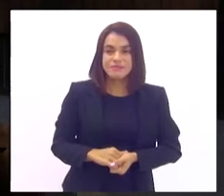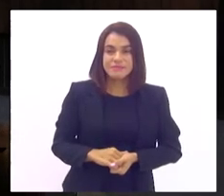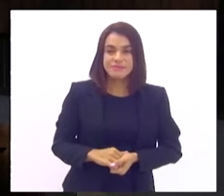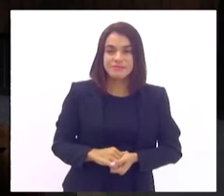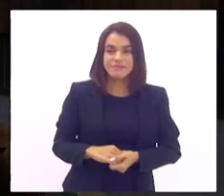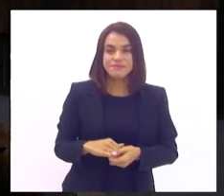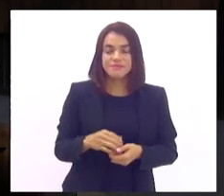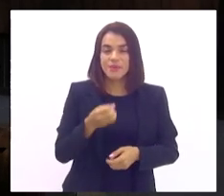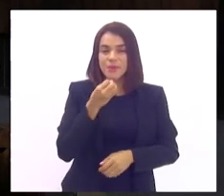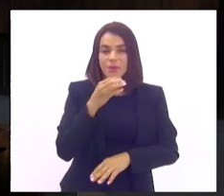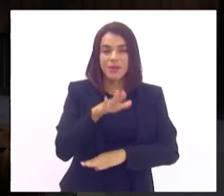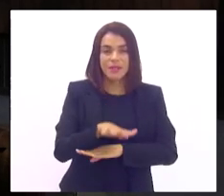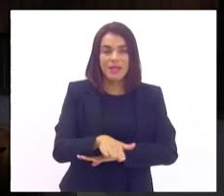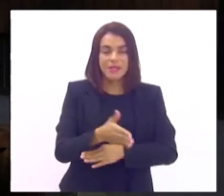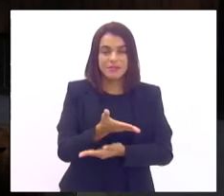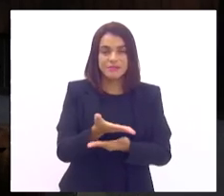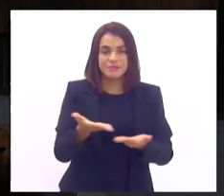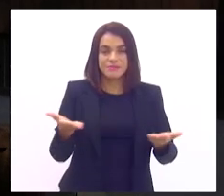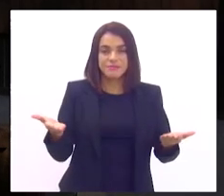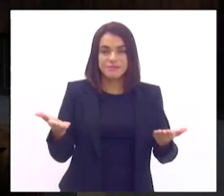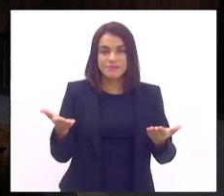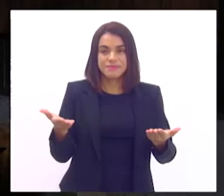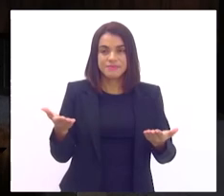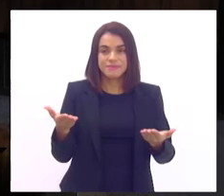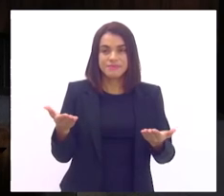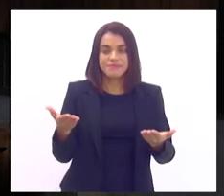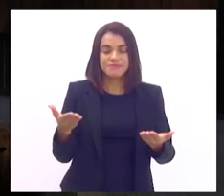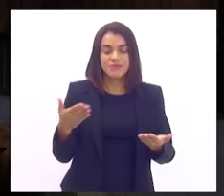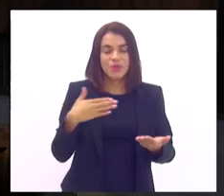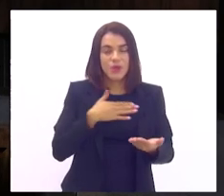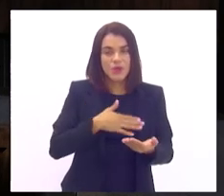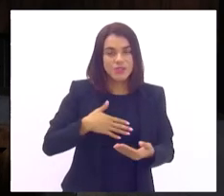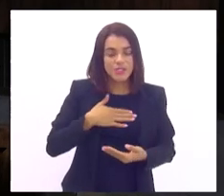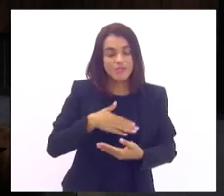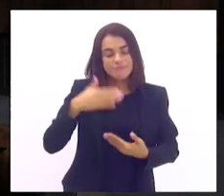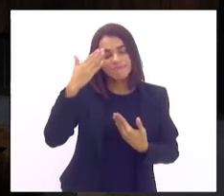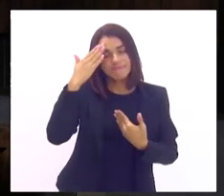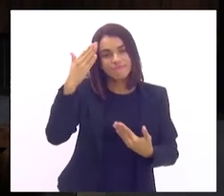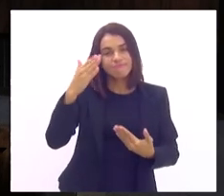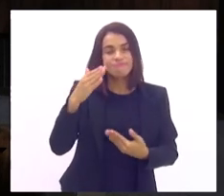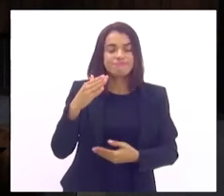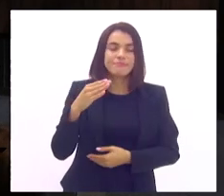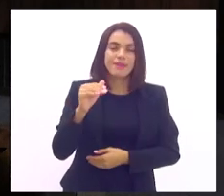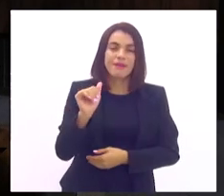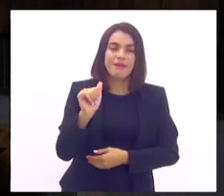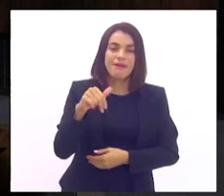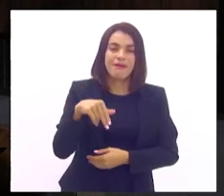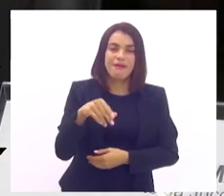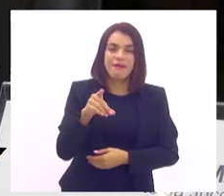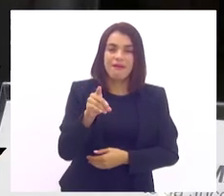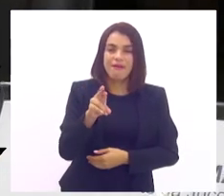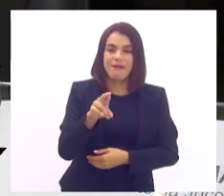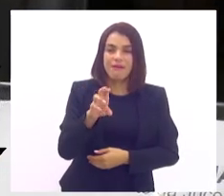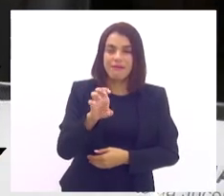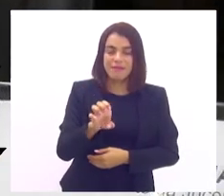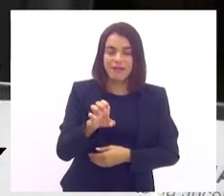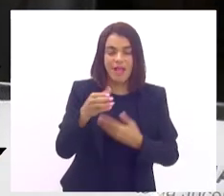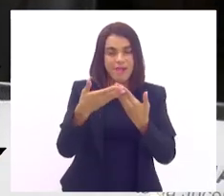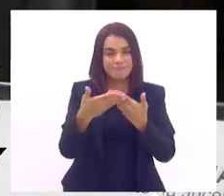Boa tarde a todos. Gostaria de agradecer ao André Correia por abrir essa casa, né, para